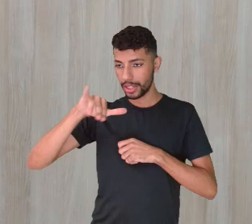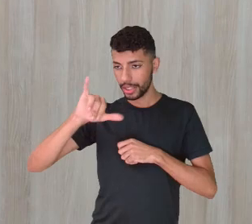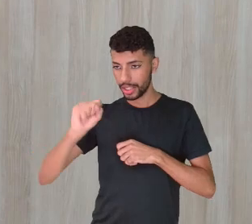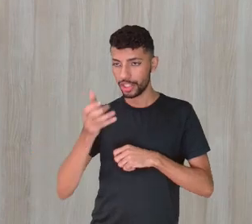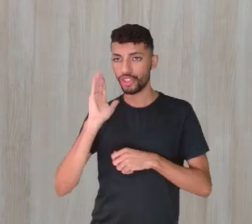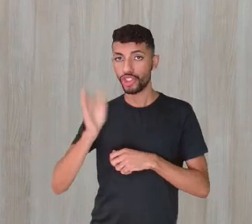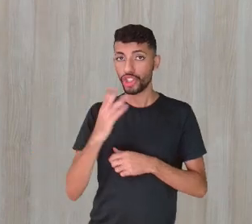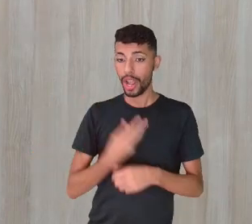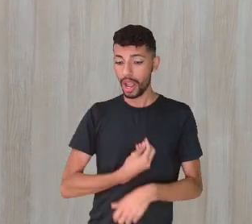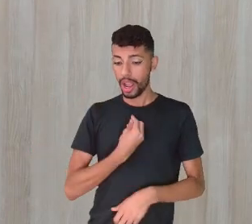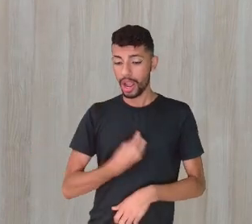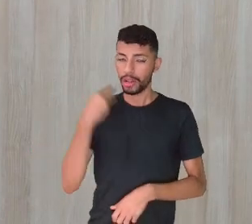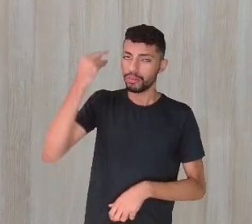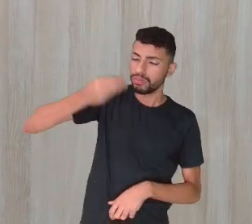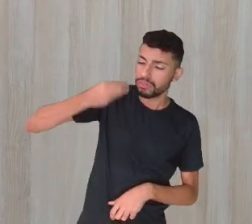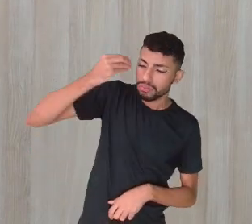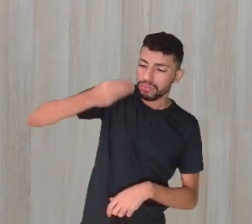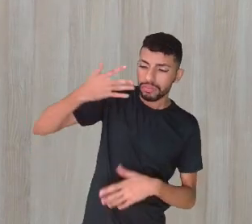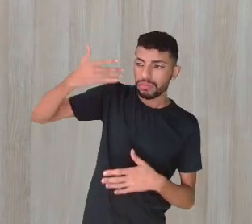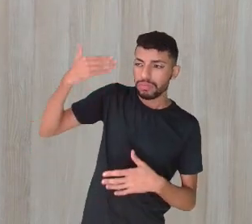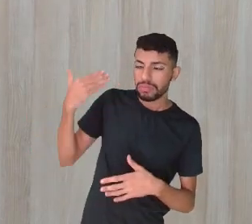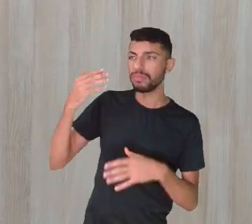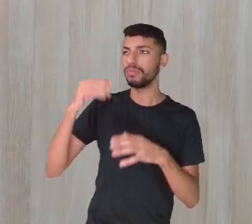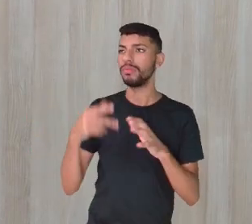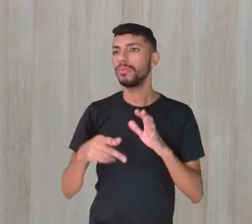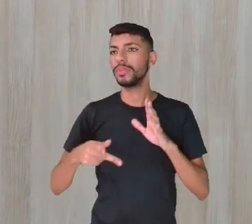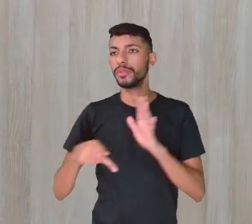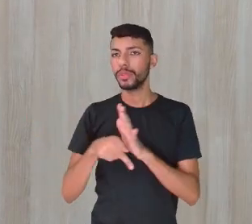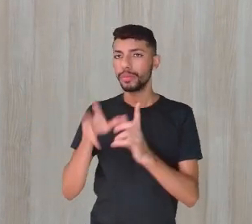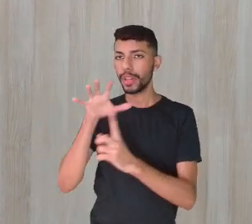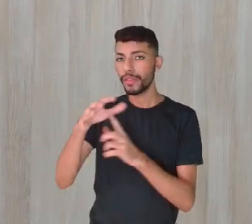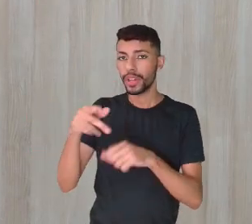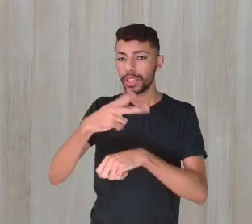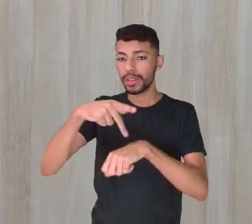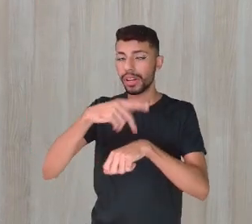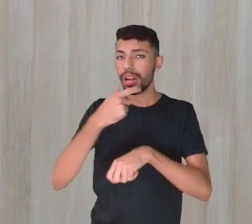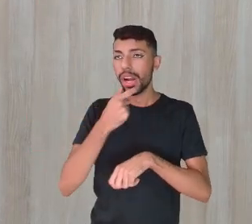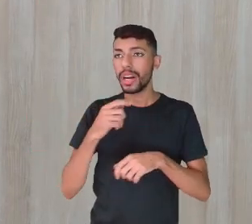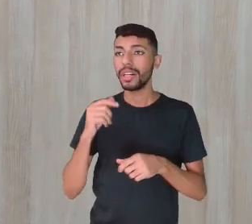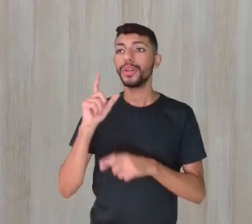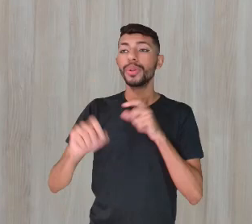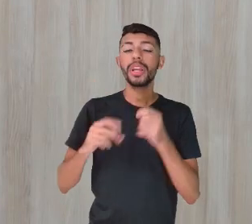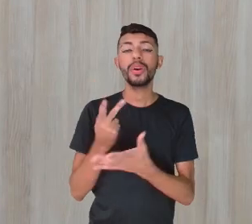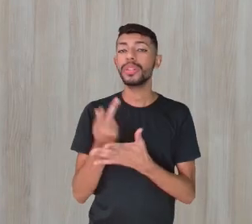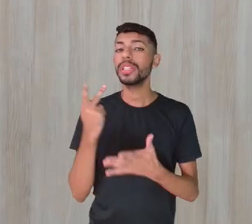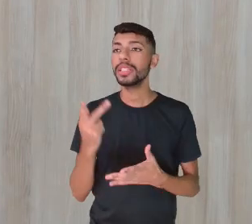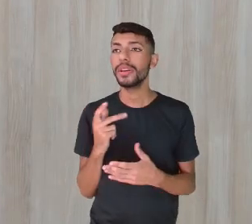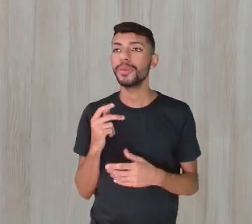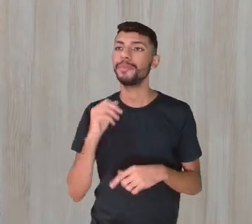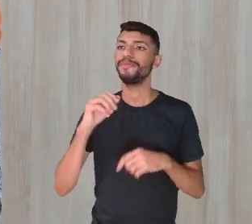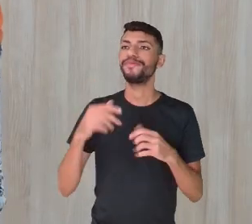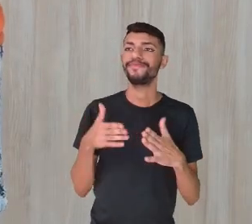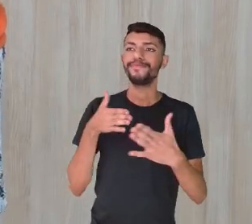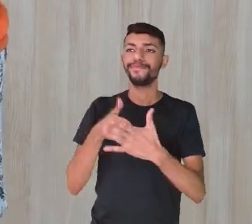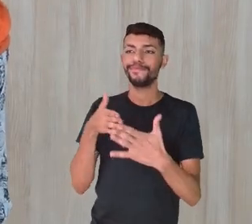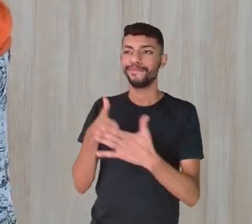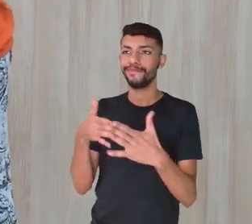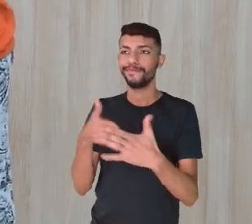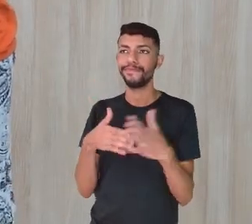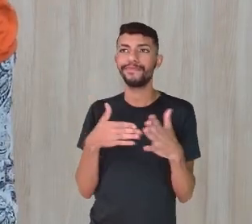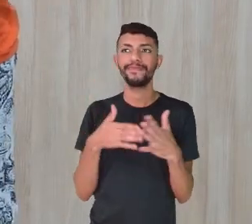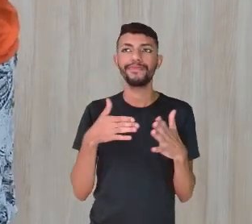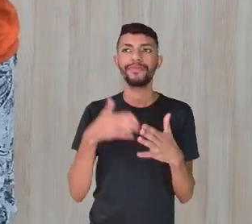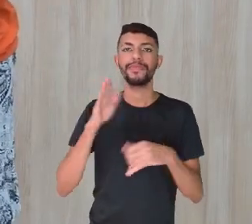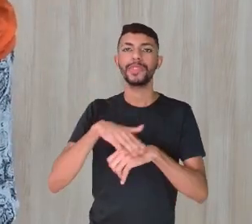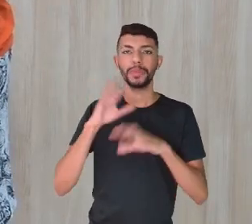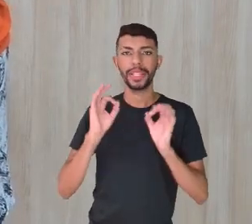estavam, né, vivenciando ali, antes dessa intervenção da Inglaterra, começou a ficar cada vez mais limitada, né, porque todo